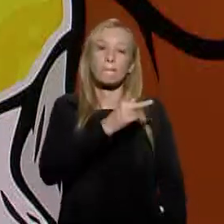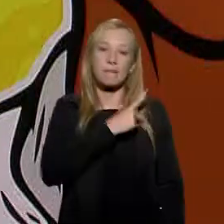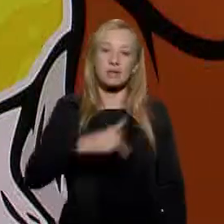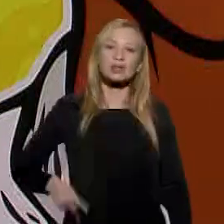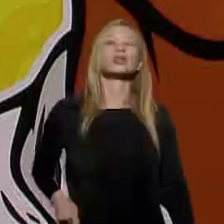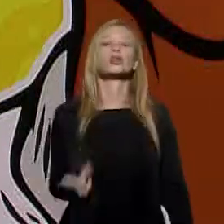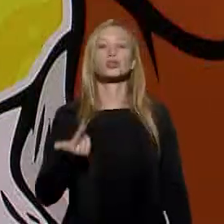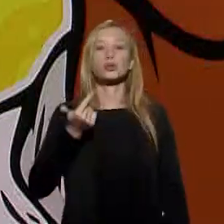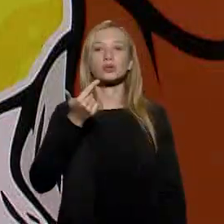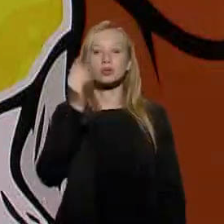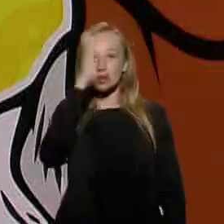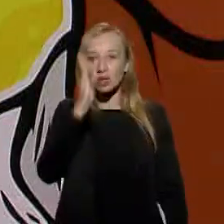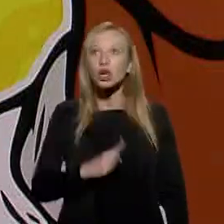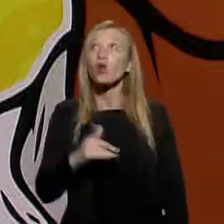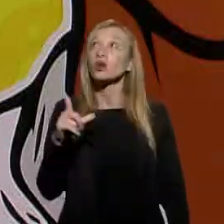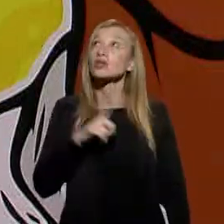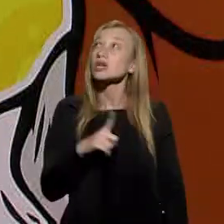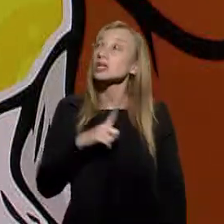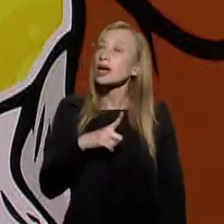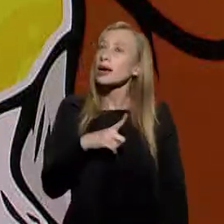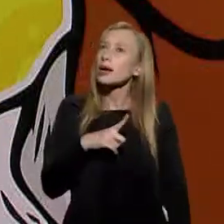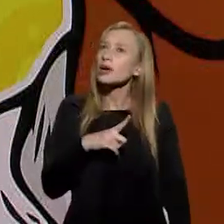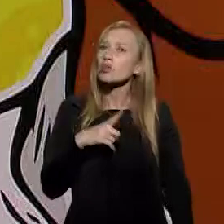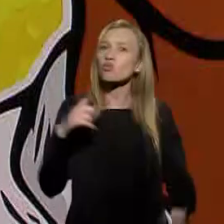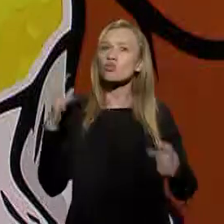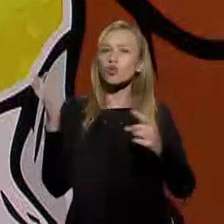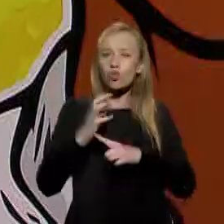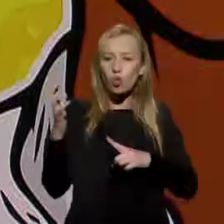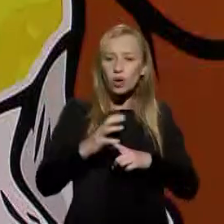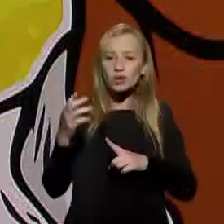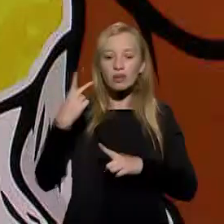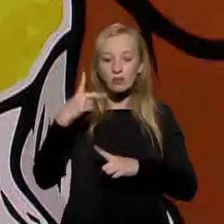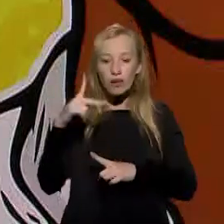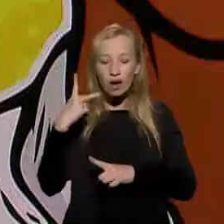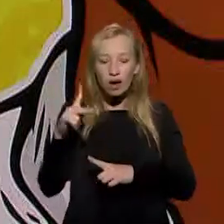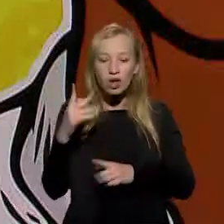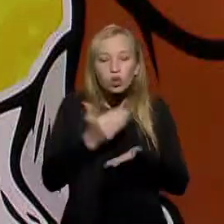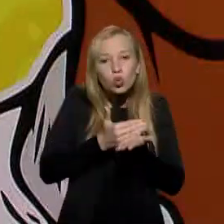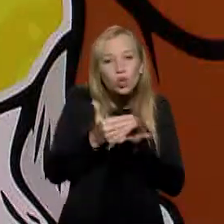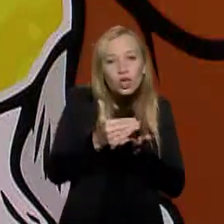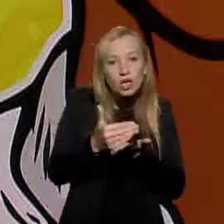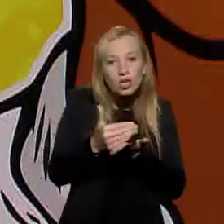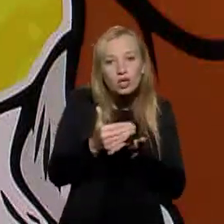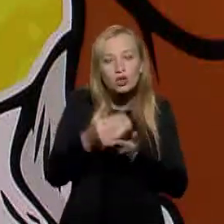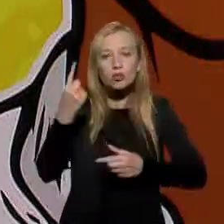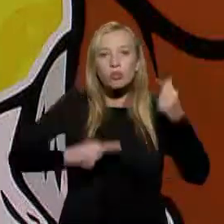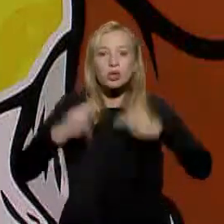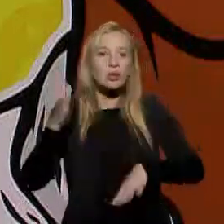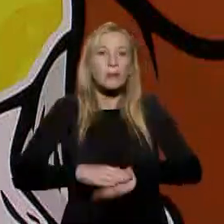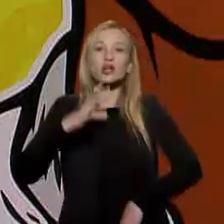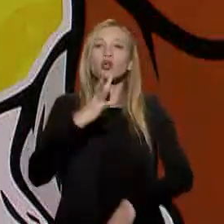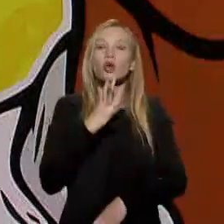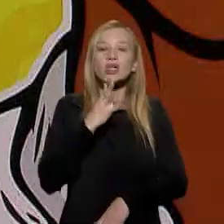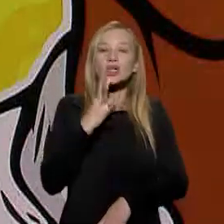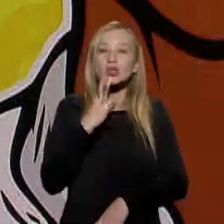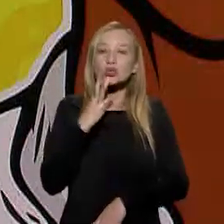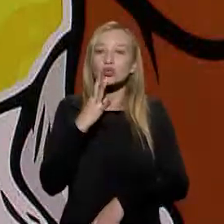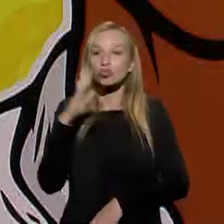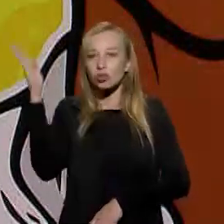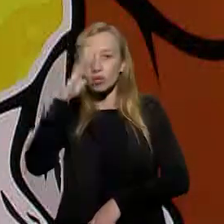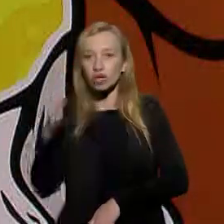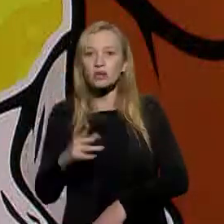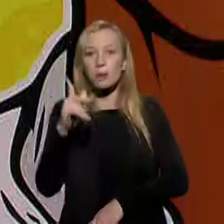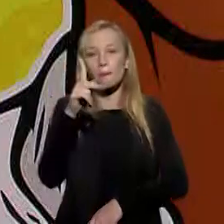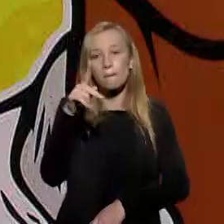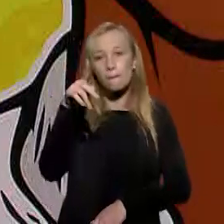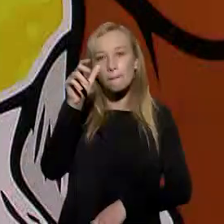você tem uma mãe você vê uma influência dela inclusive no início da carreira de um dos políticos mais conhecidos do brasil paulo